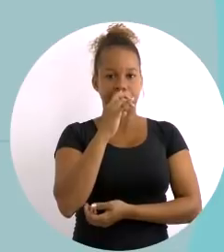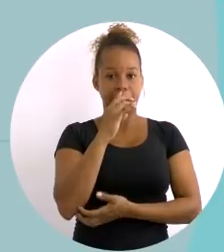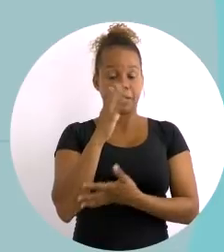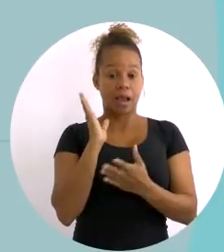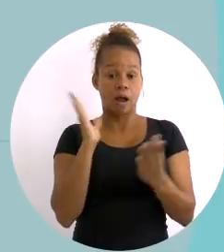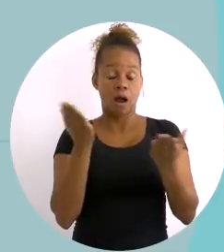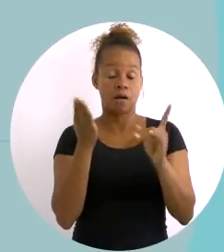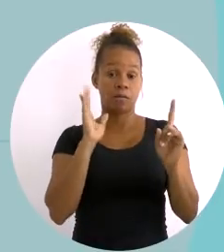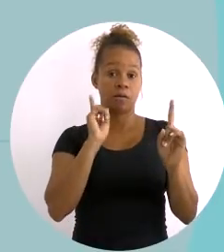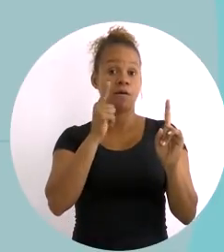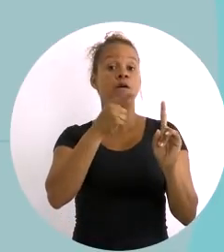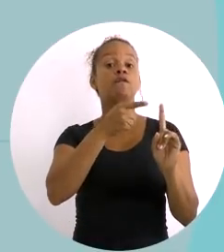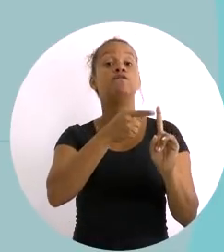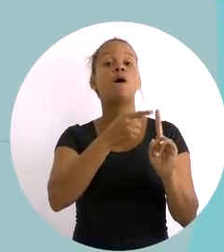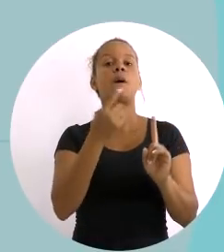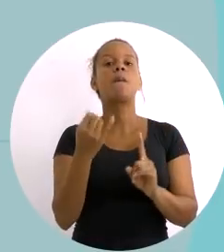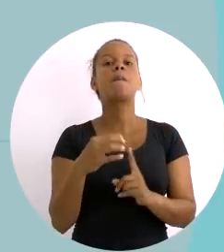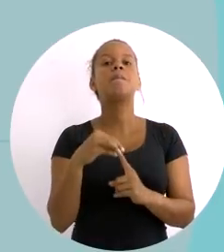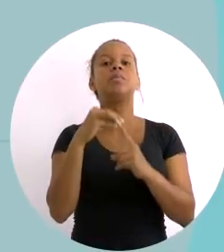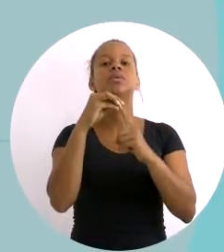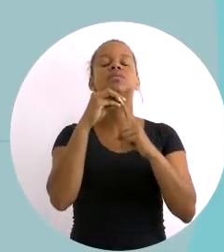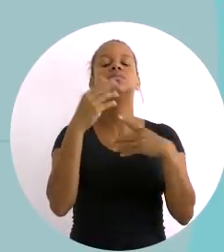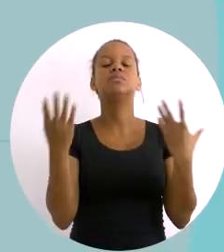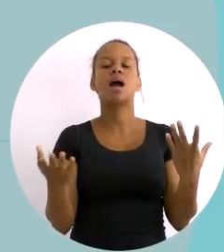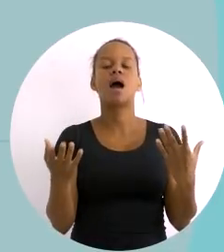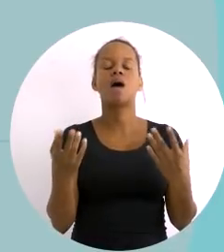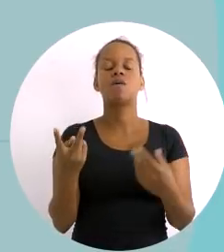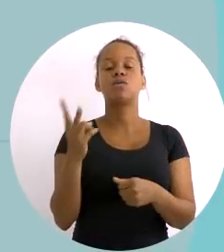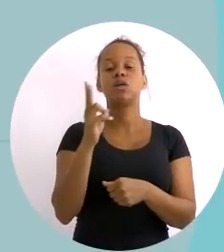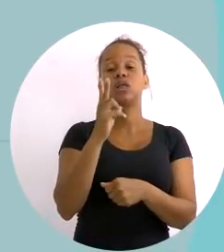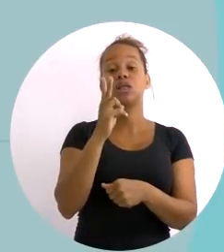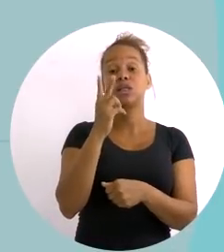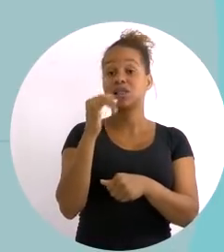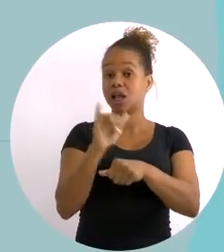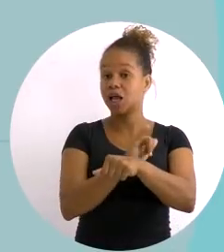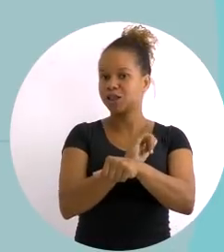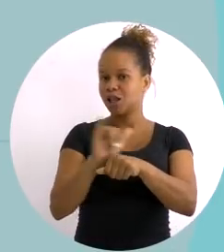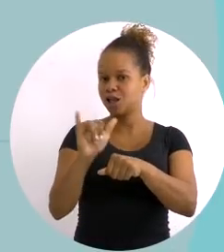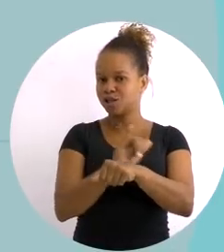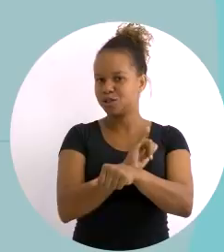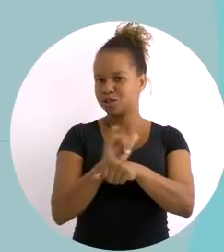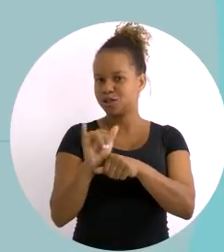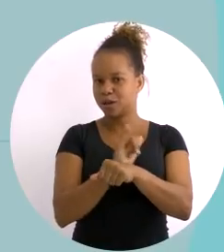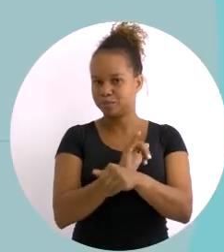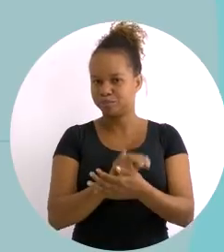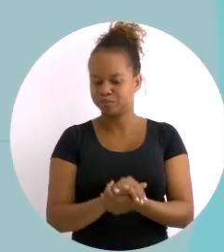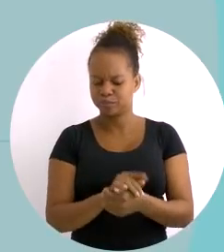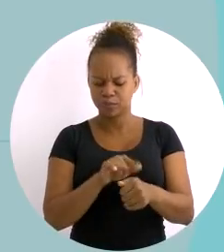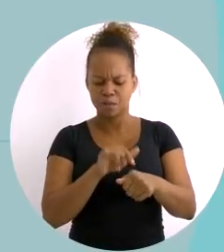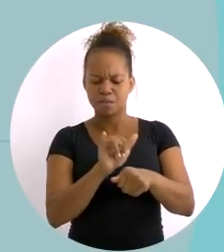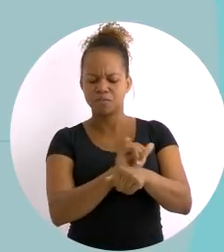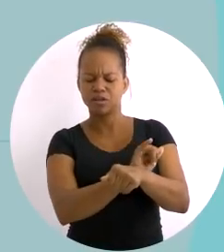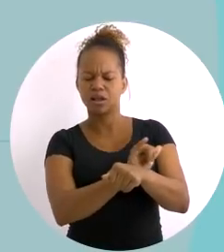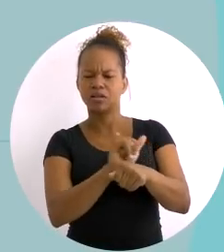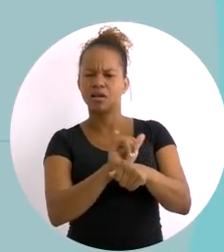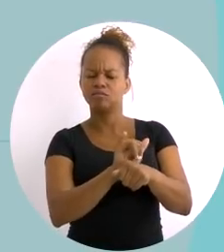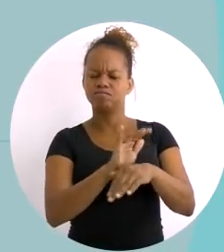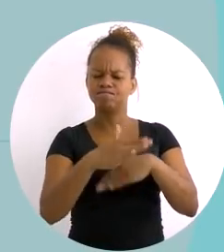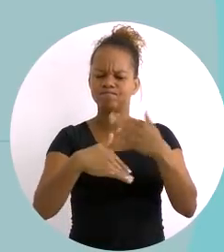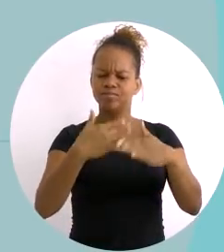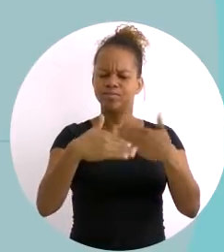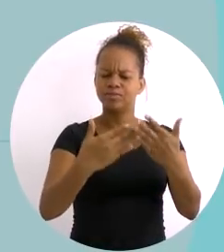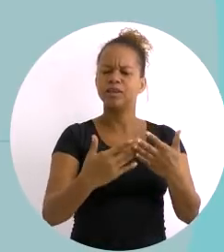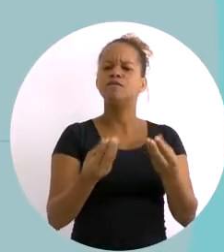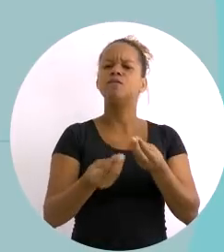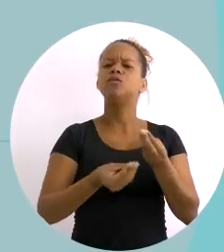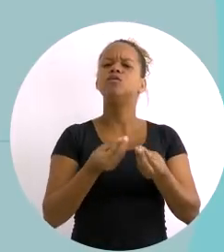foco principal da nossa segunda competência: estratégias de comunicação. Usamos a palavra estratégia com muita frequência. Vamos